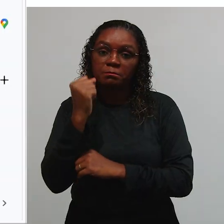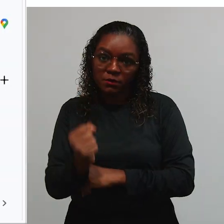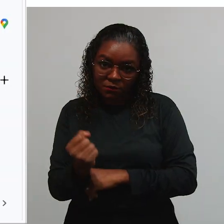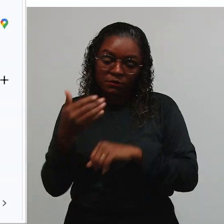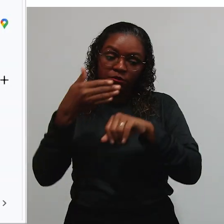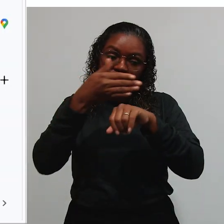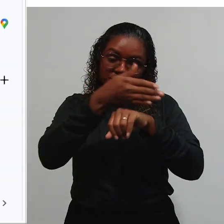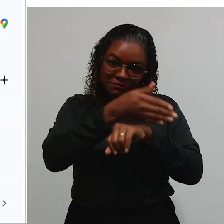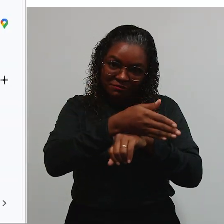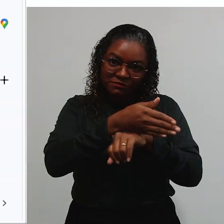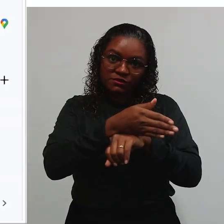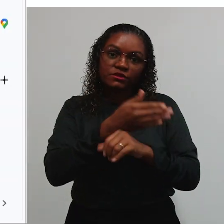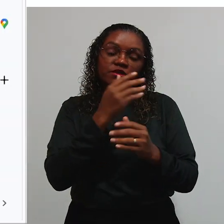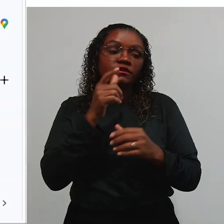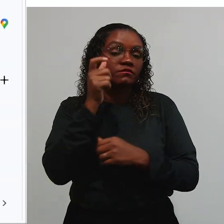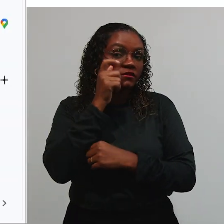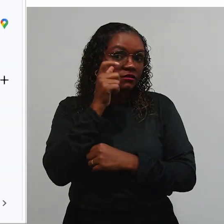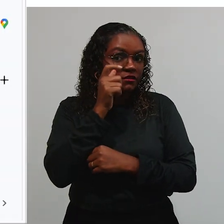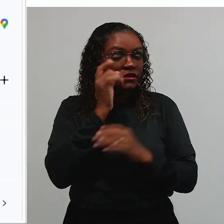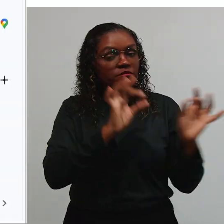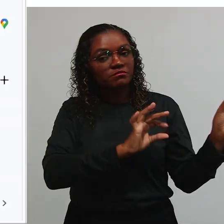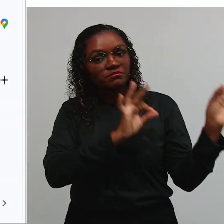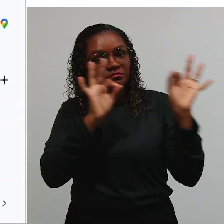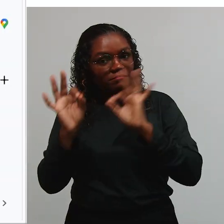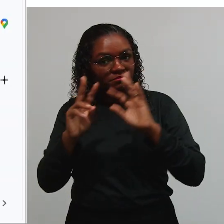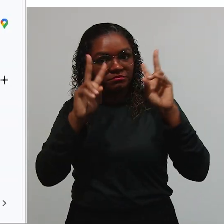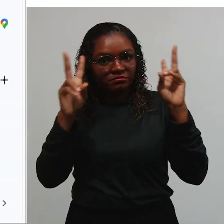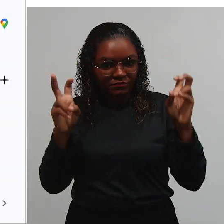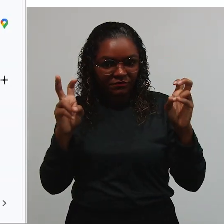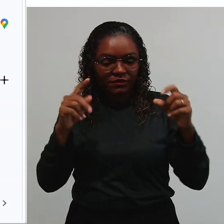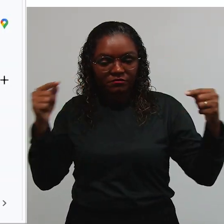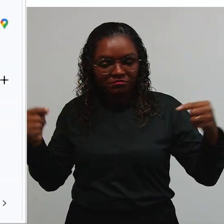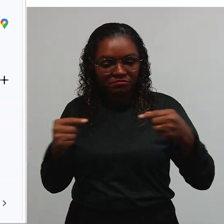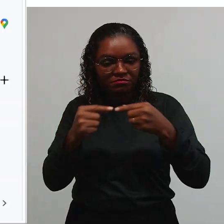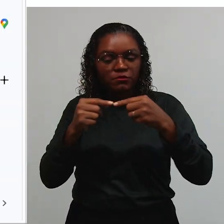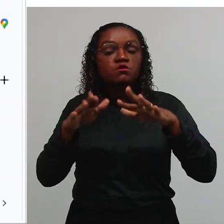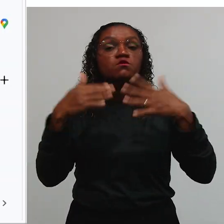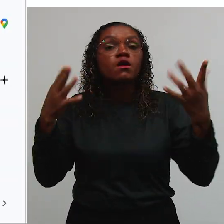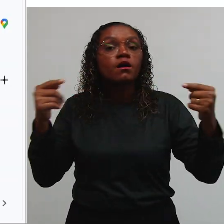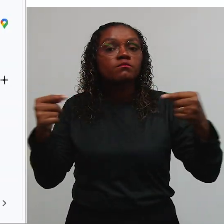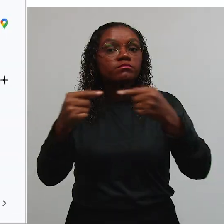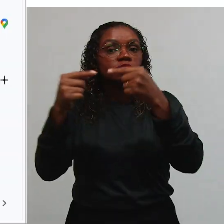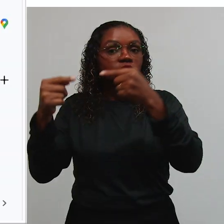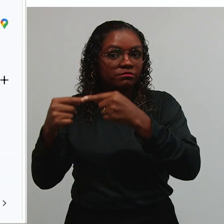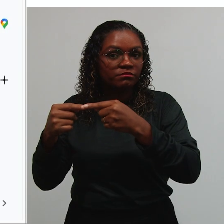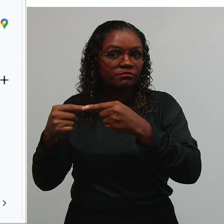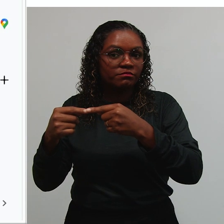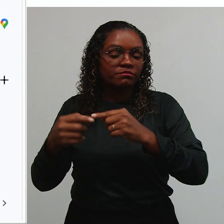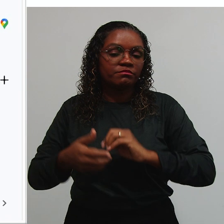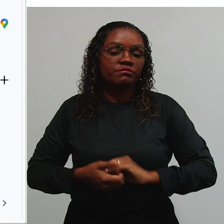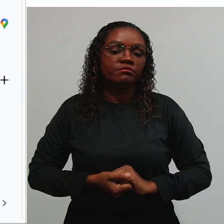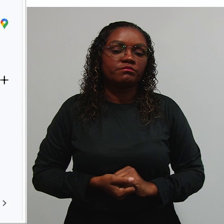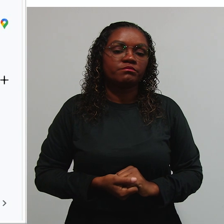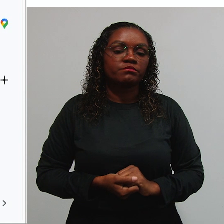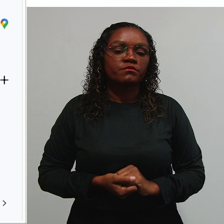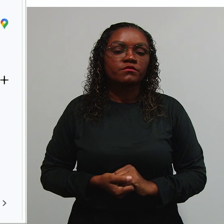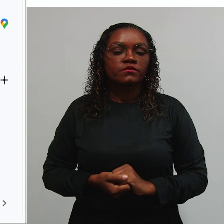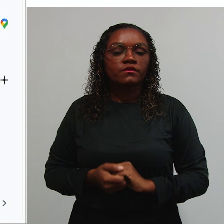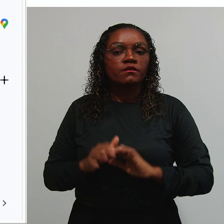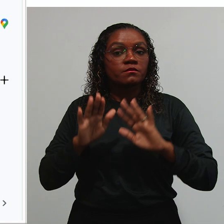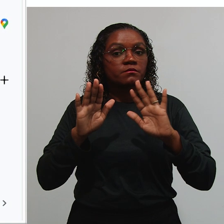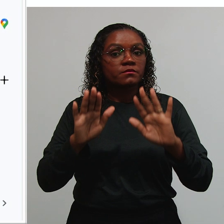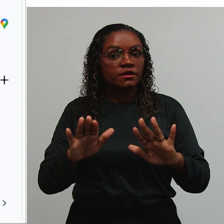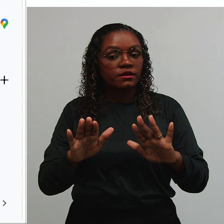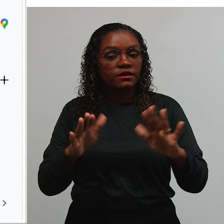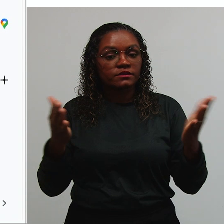assista. Eles têm que haver um casamento entre paradigma, natureza, abordagem, método, tá? Mas aí